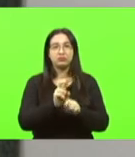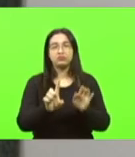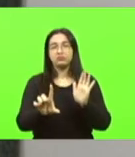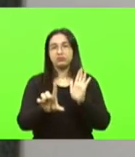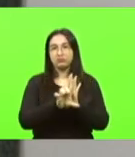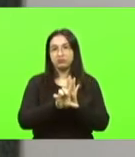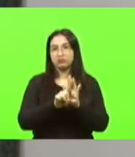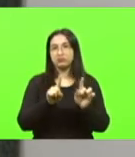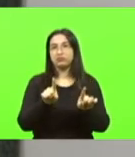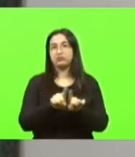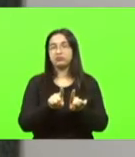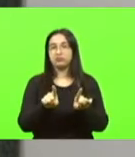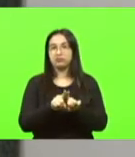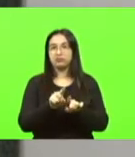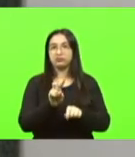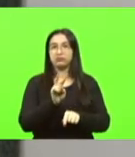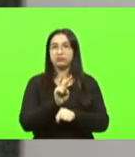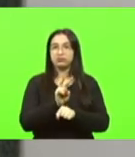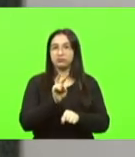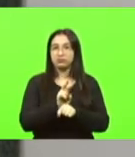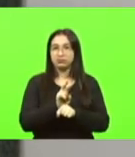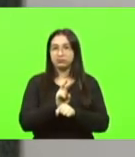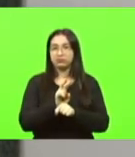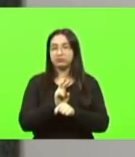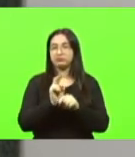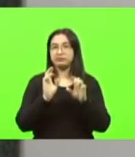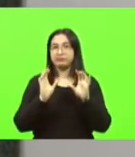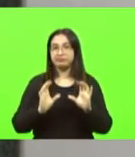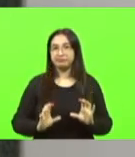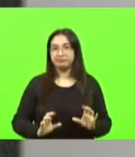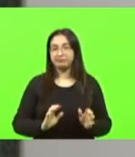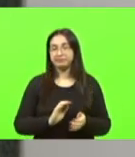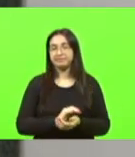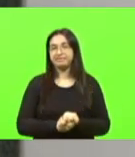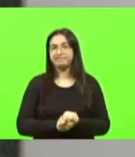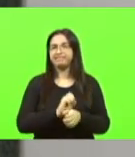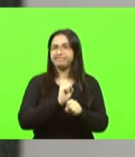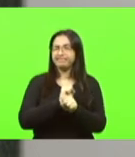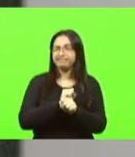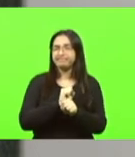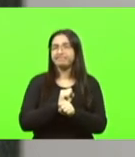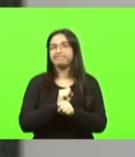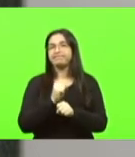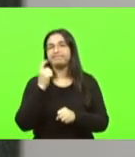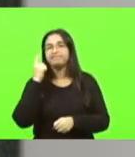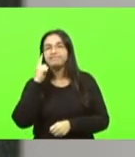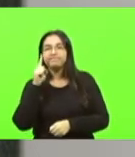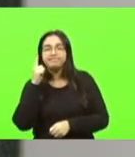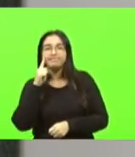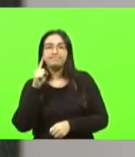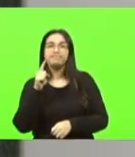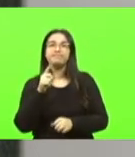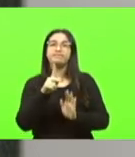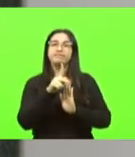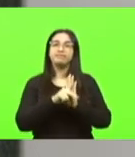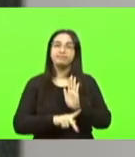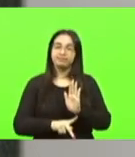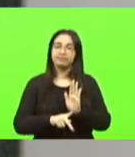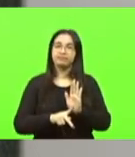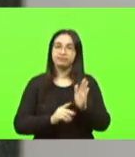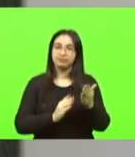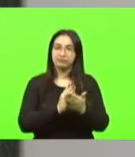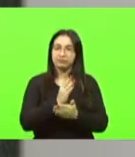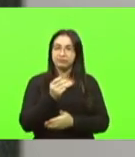protegem a cidadania. Então, aguardem mais alguns dias, o projeto estará pronto, um projeto de execução apenas,